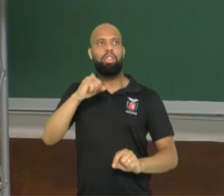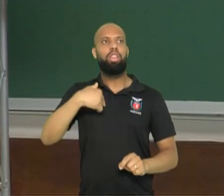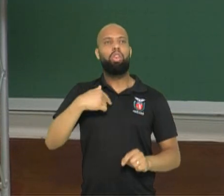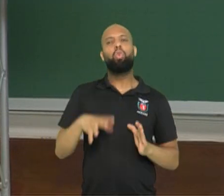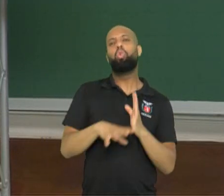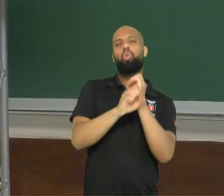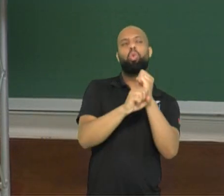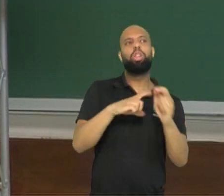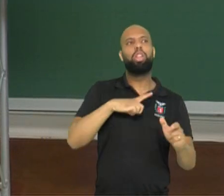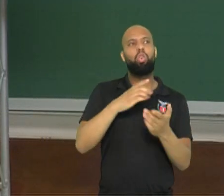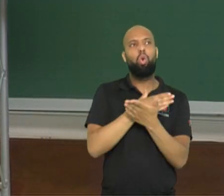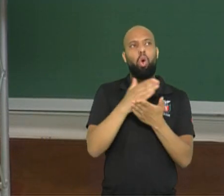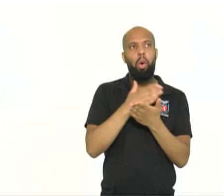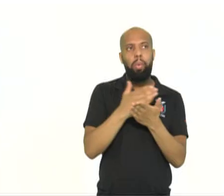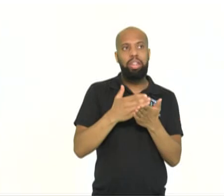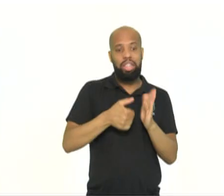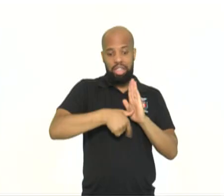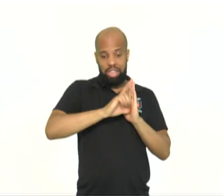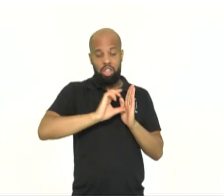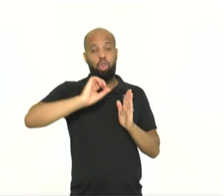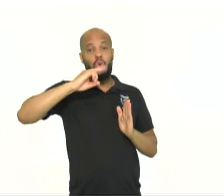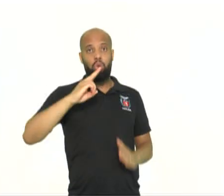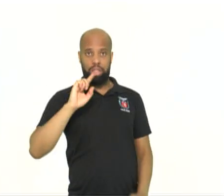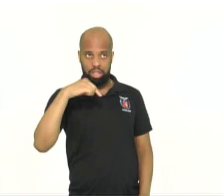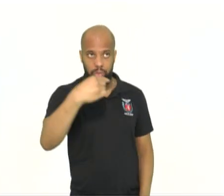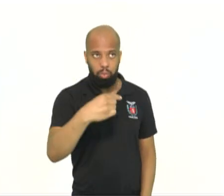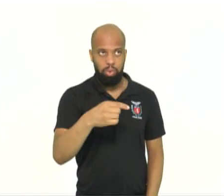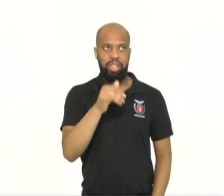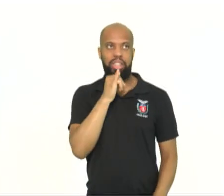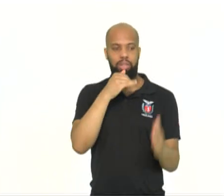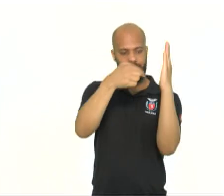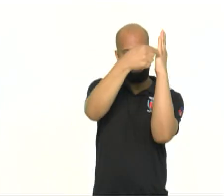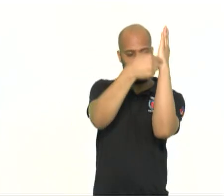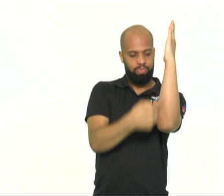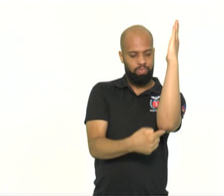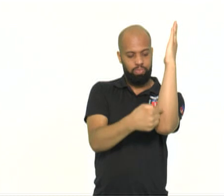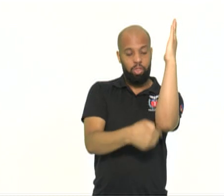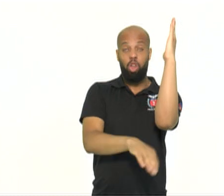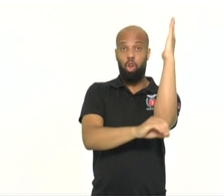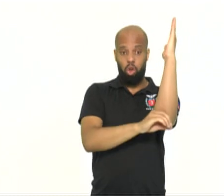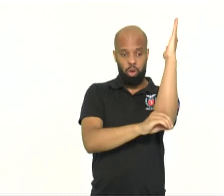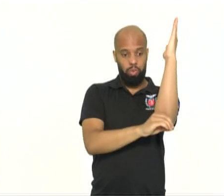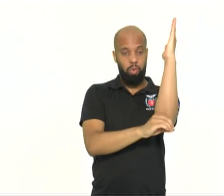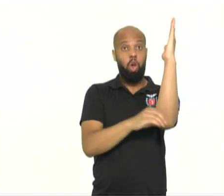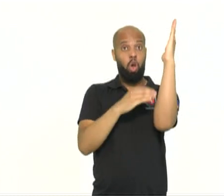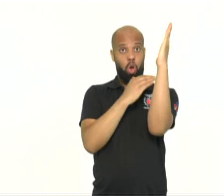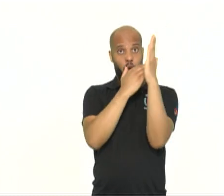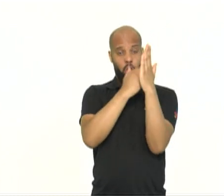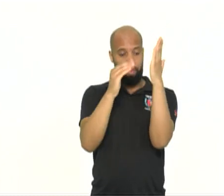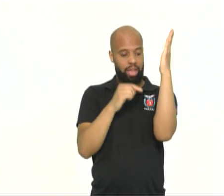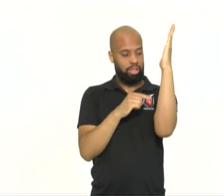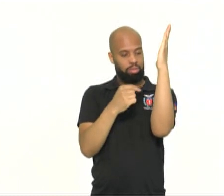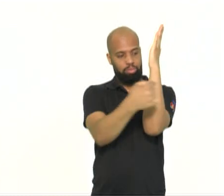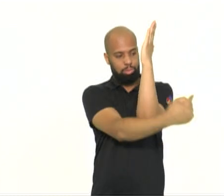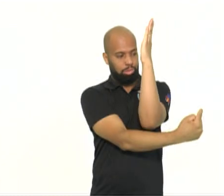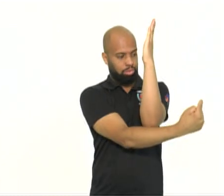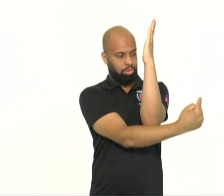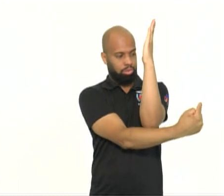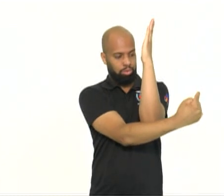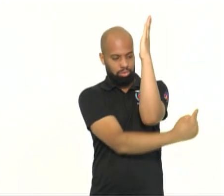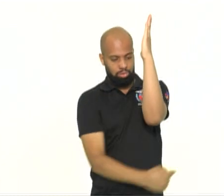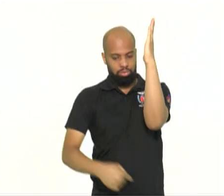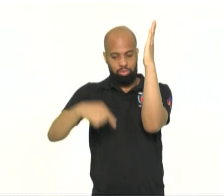vai começar antes, ou ela começa depois do ponto O, 0, 0. Tá bom? Então,